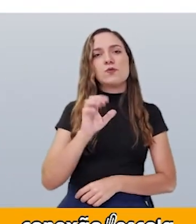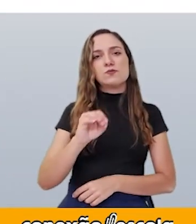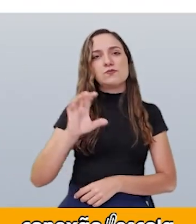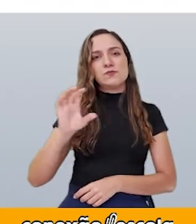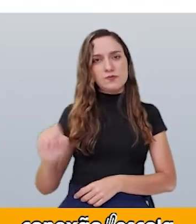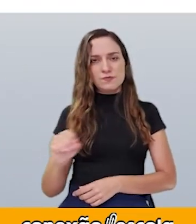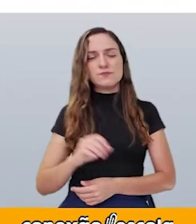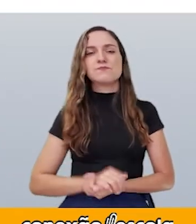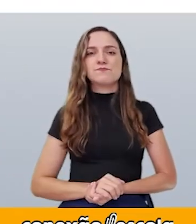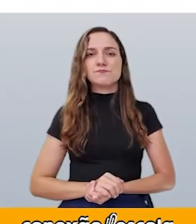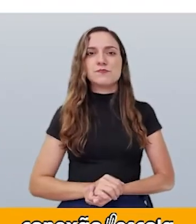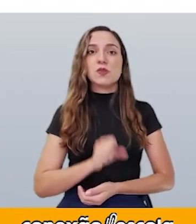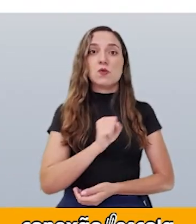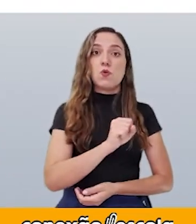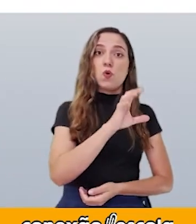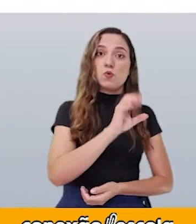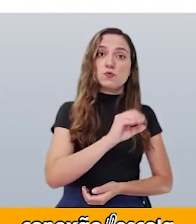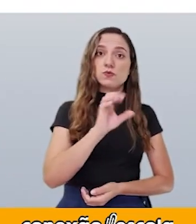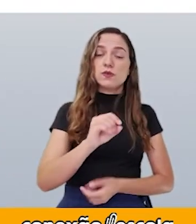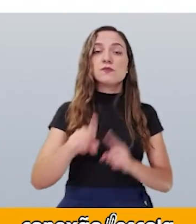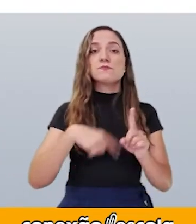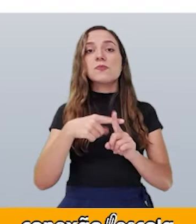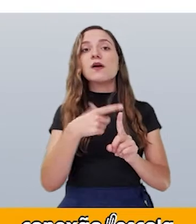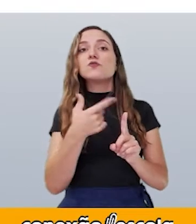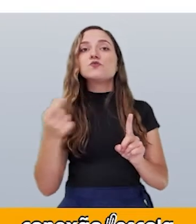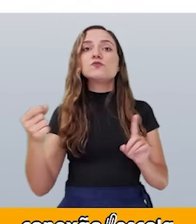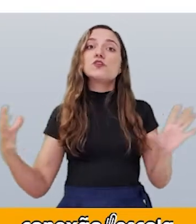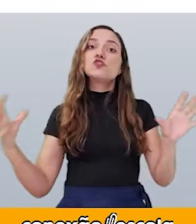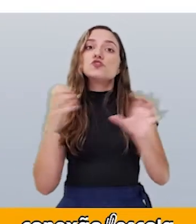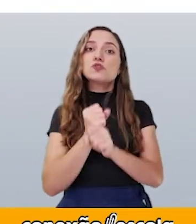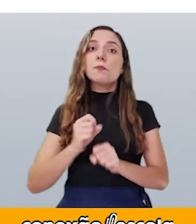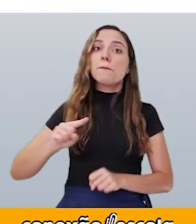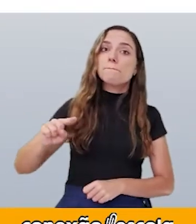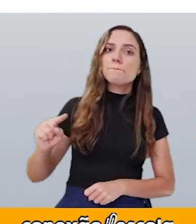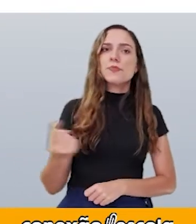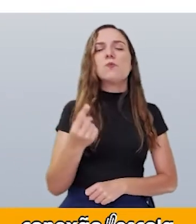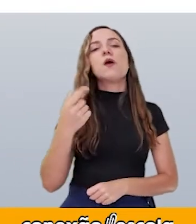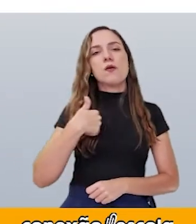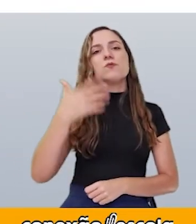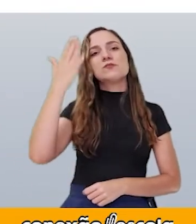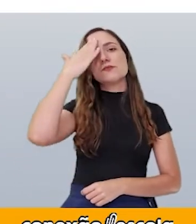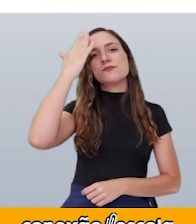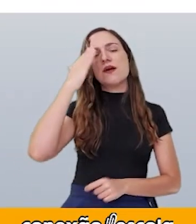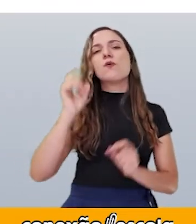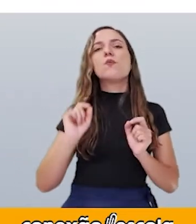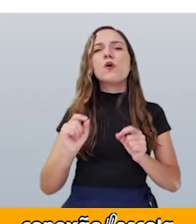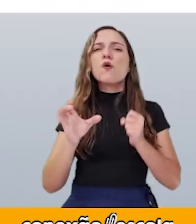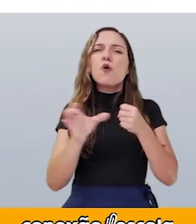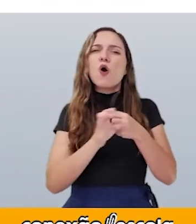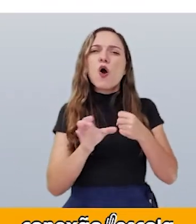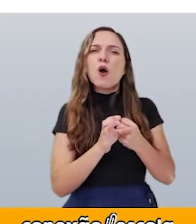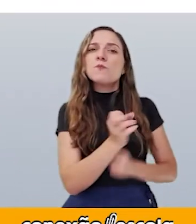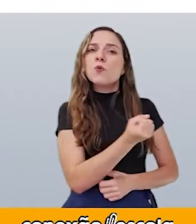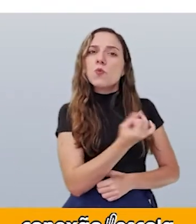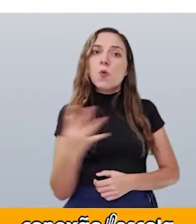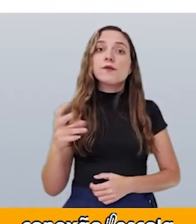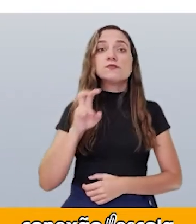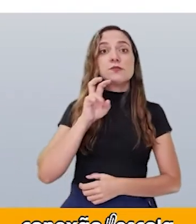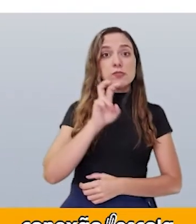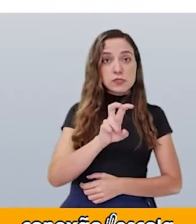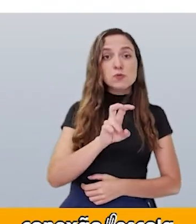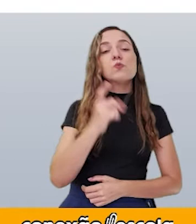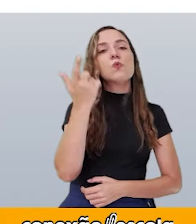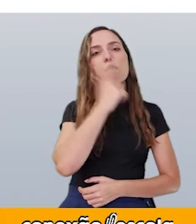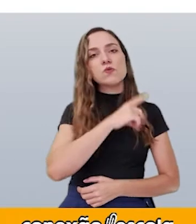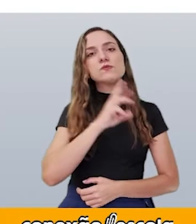800. 800 mais 200, 1.000. Eu já sei que eu preciso de 5